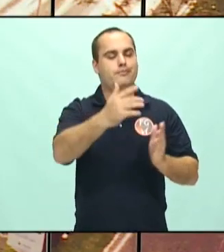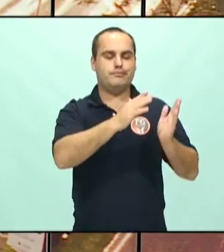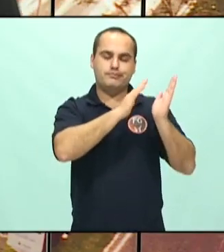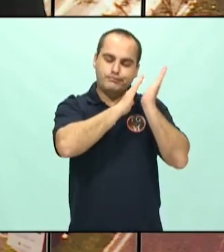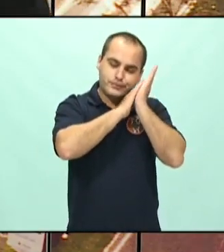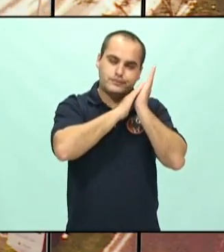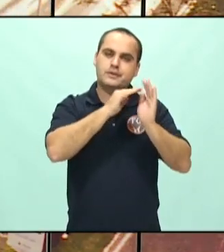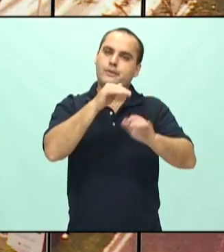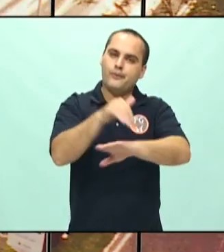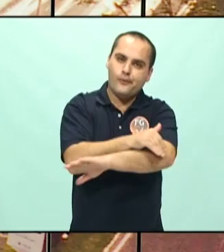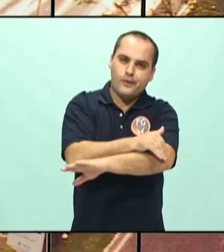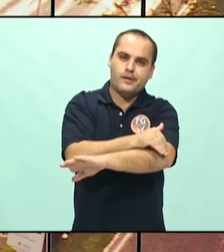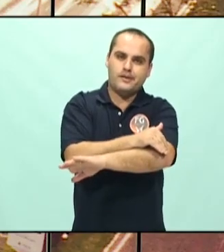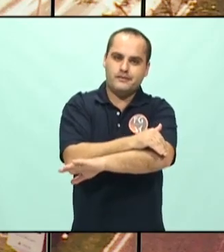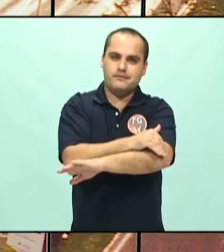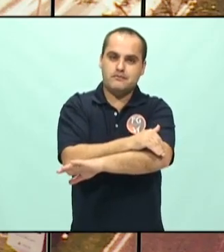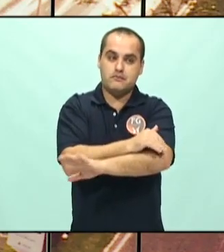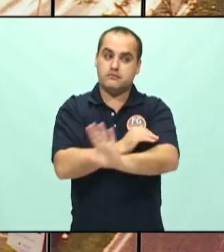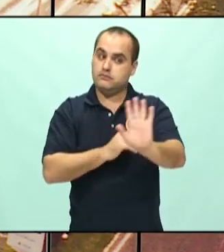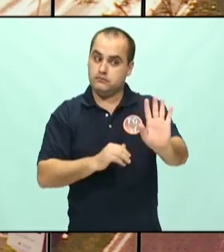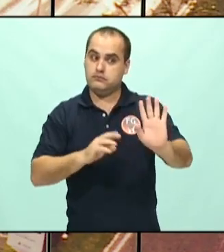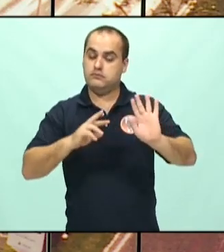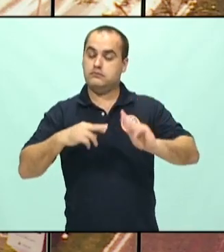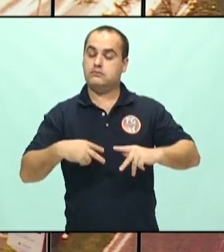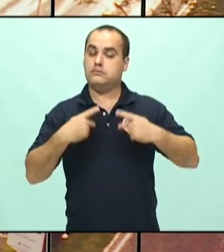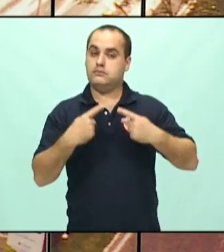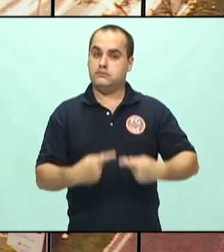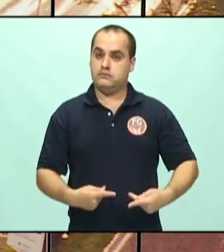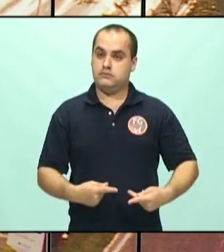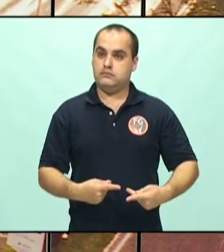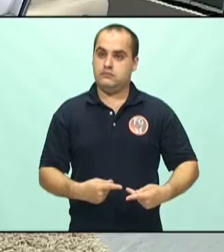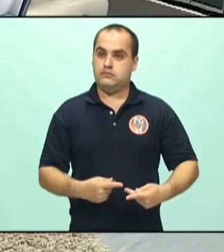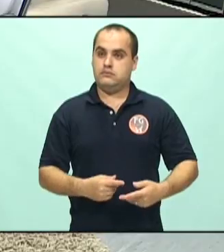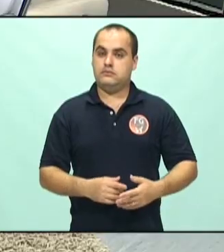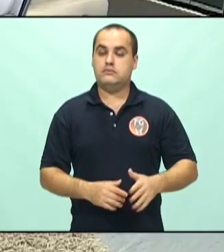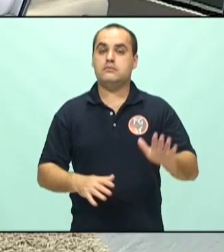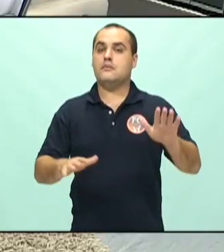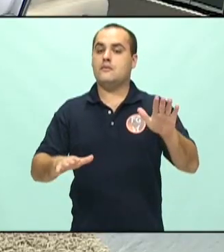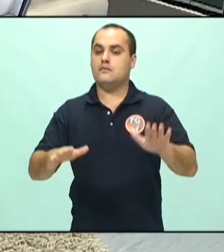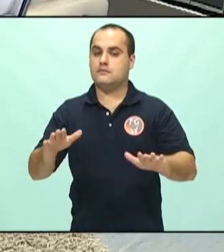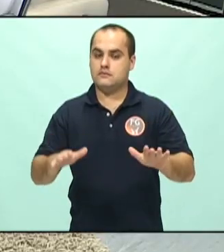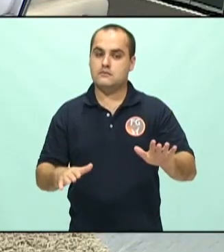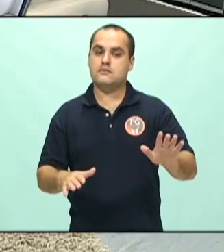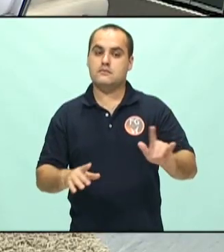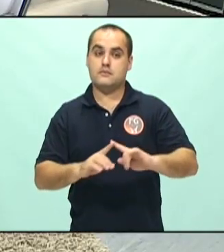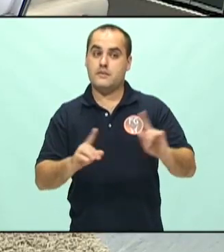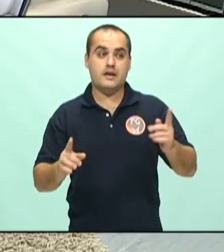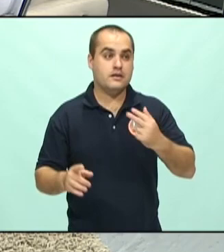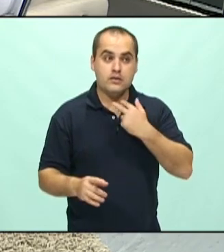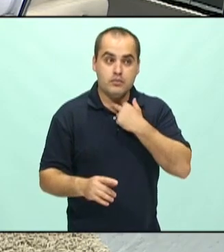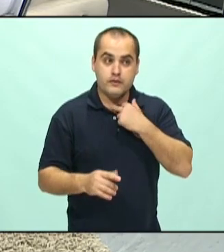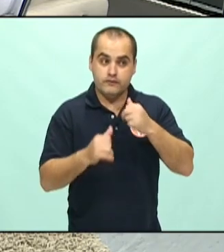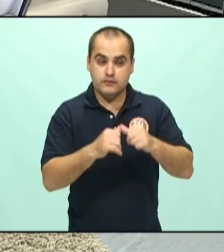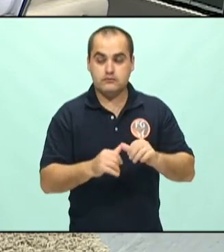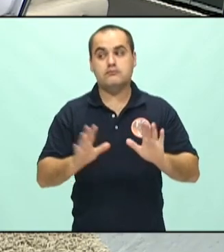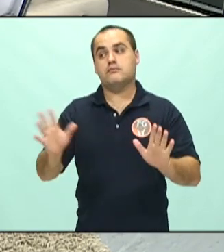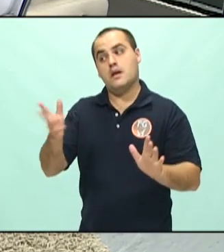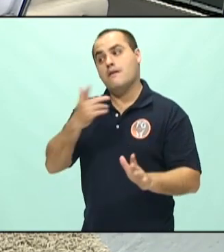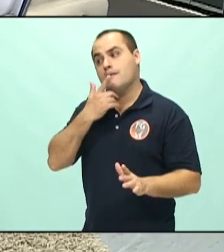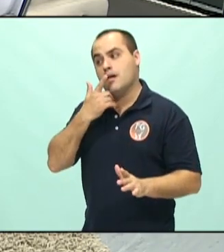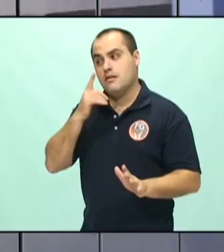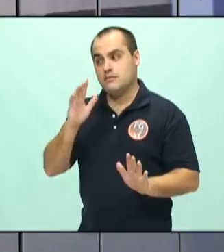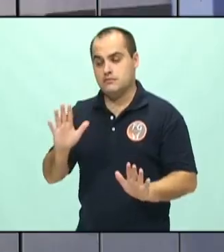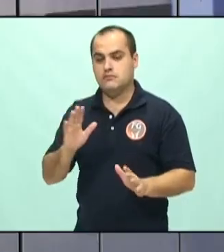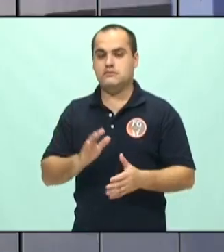manda embora joga fora não somos seres em meio às vezes o pé como os que não podem ficar ali falou carlos antônio